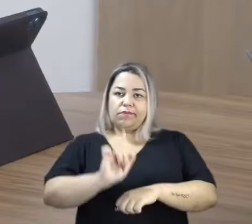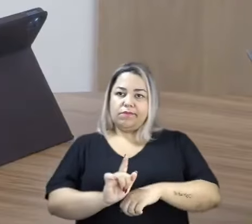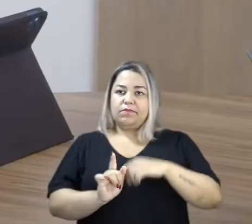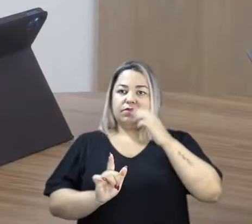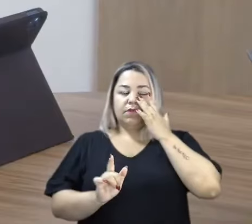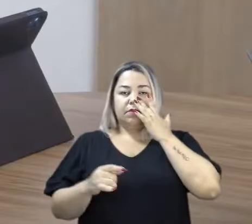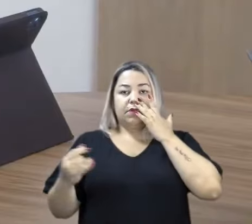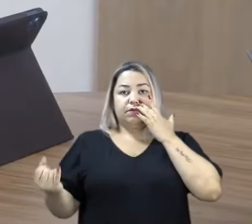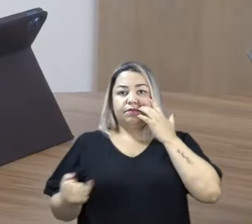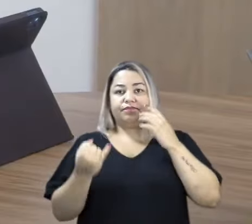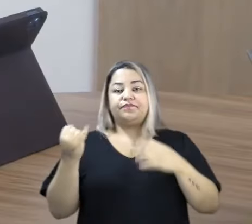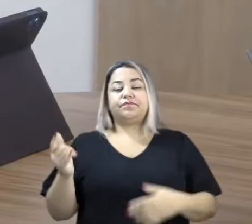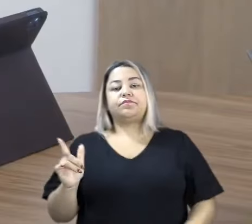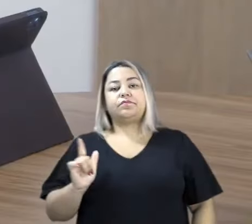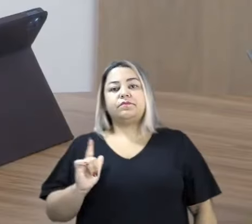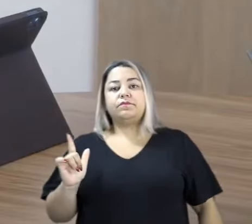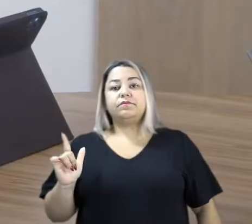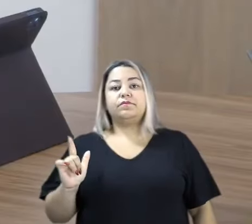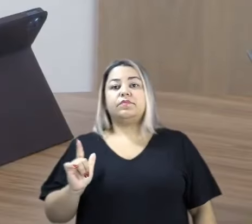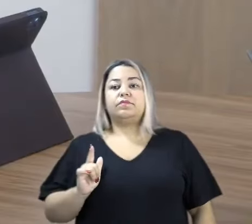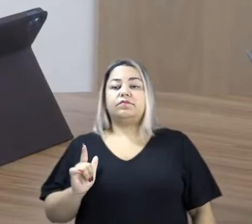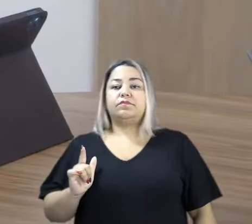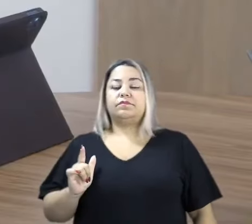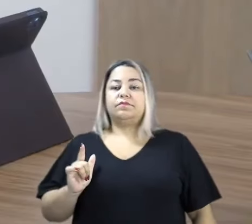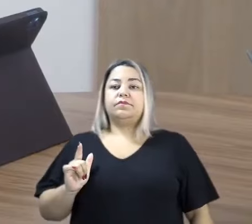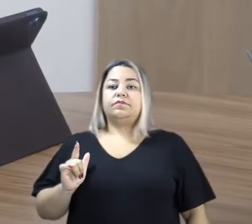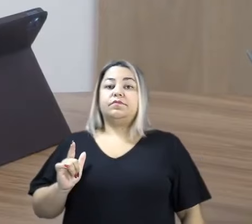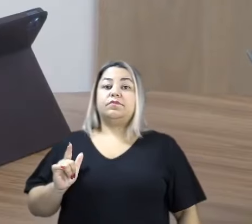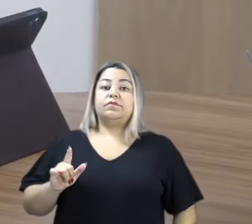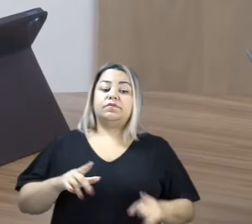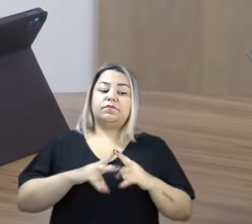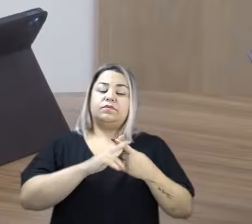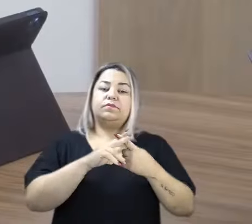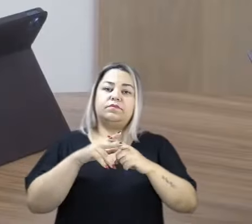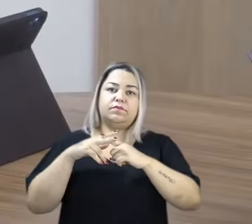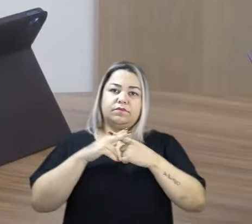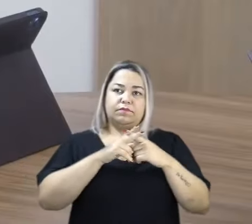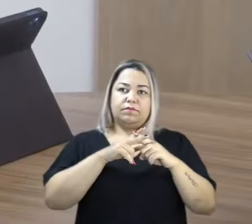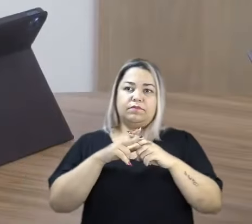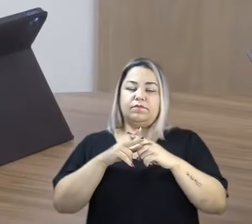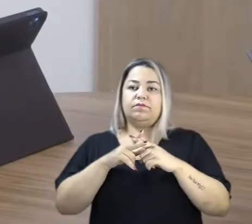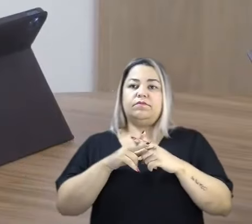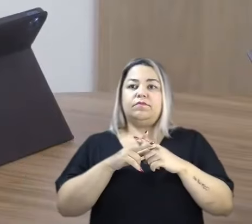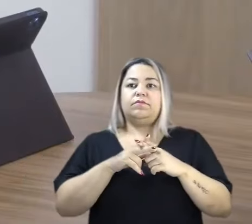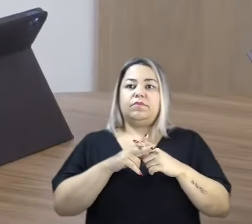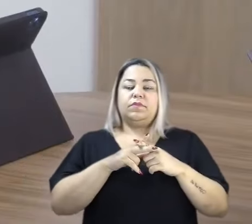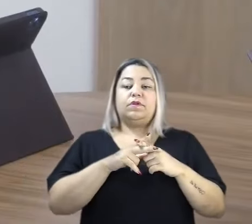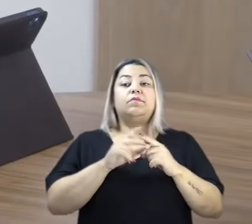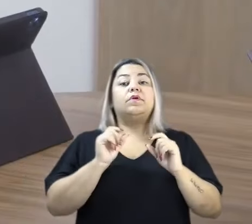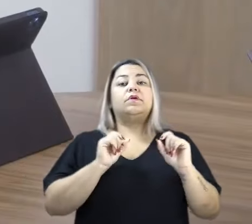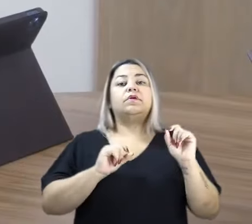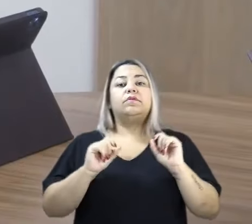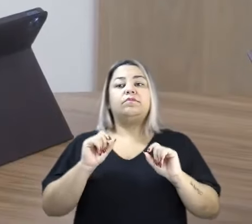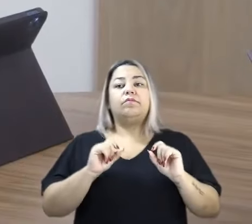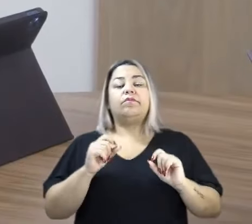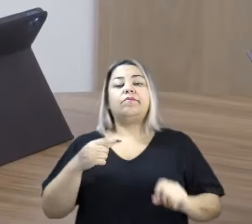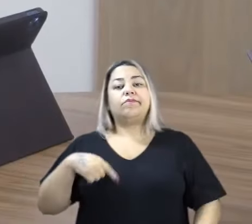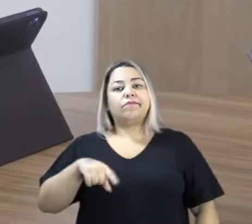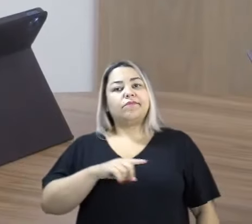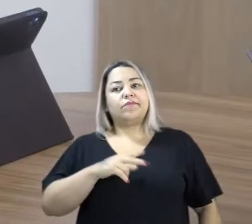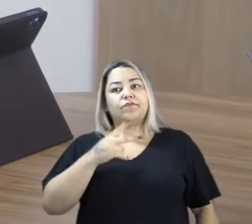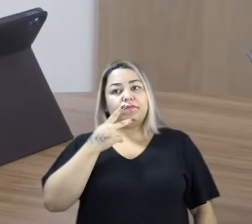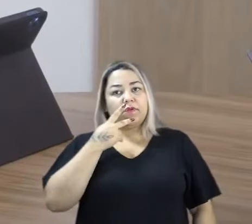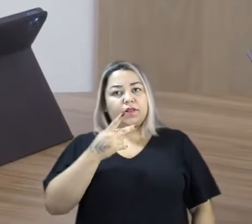A importância que tem esse instrumento, né? Esse equipamento, esse é o nome que a gente chama,